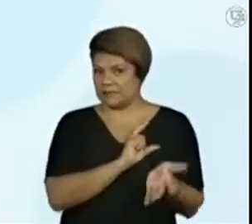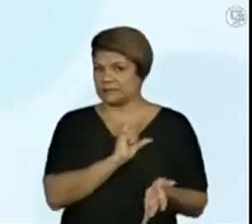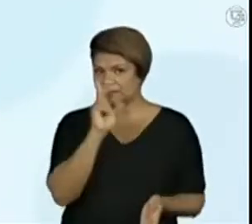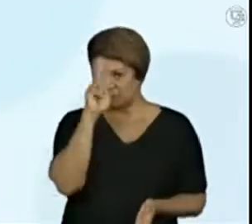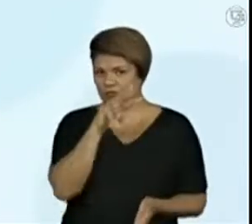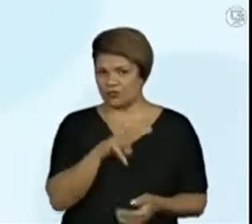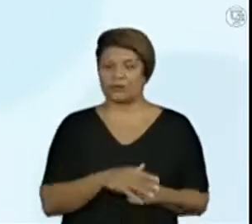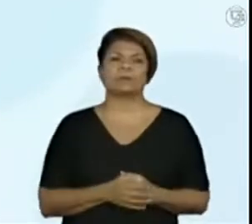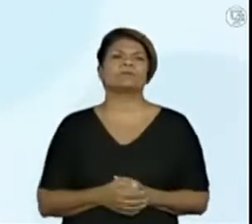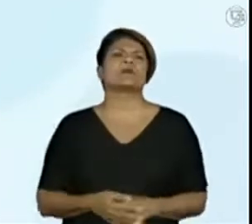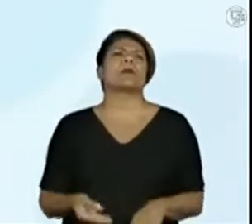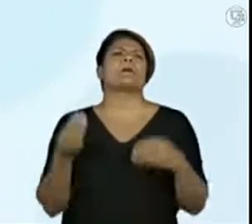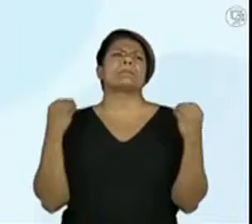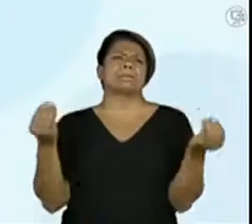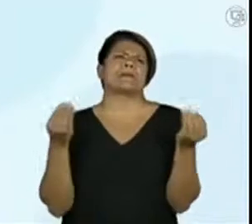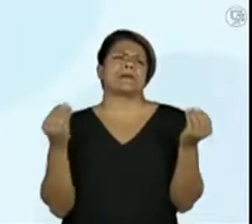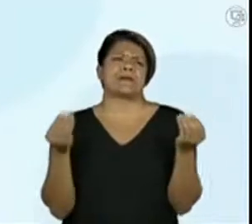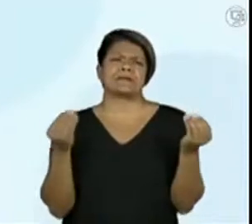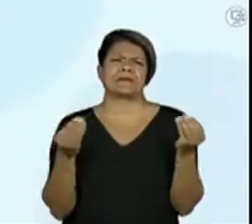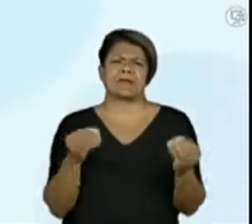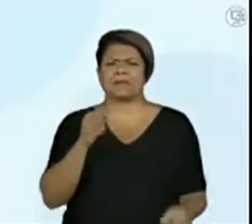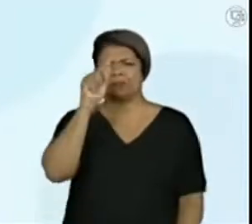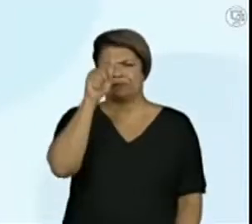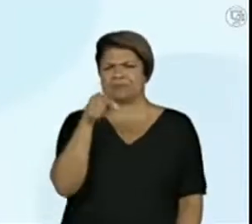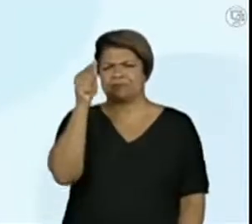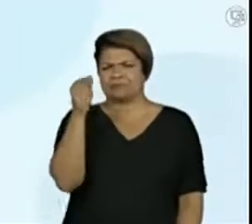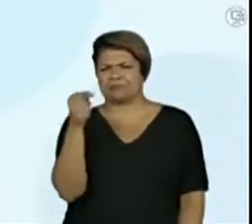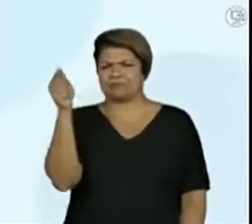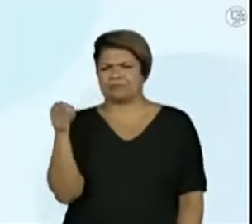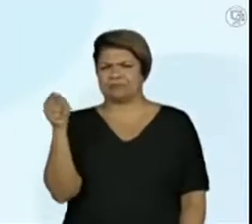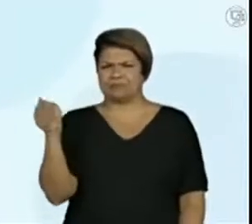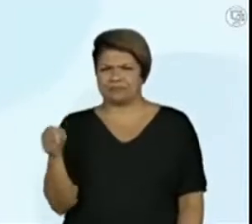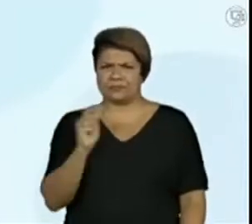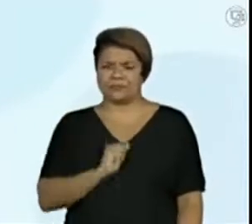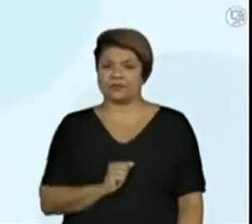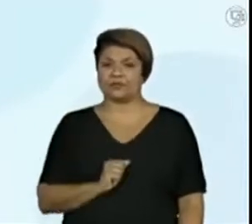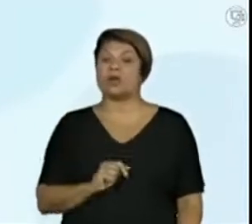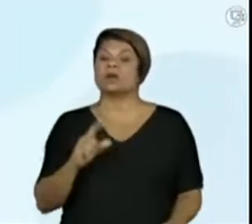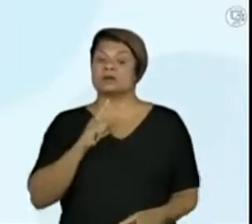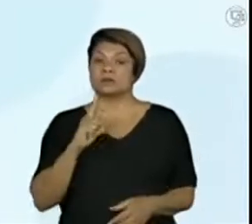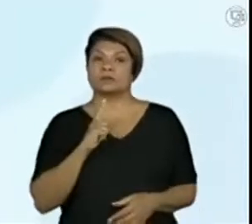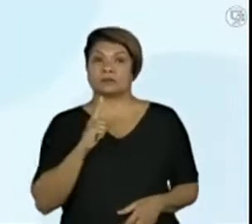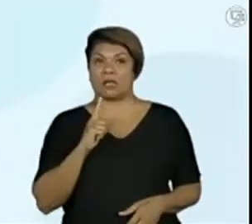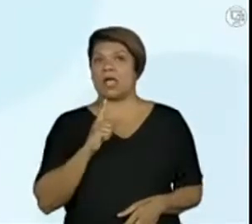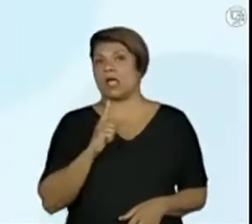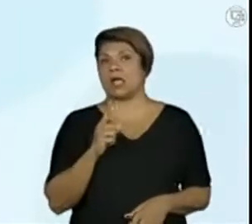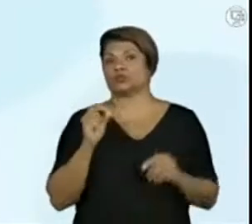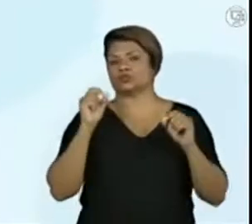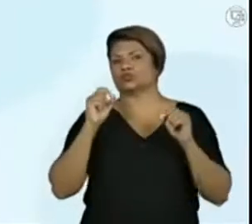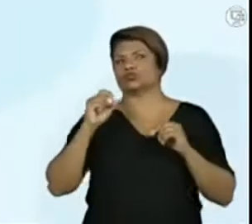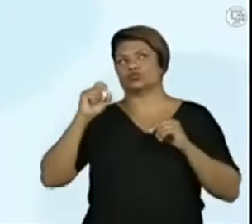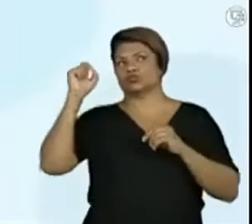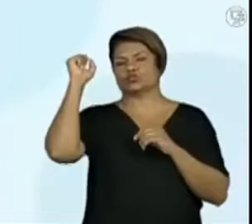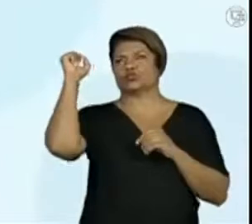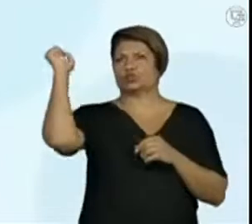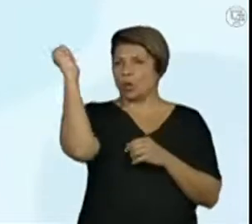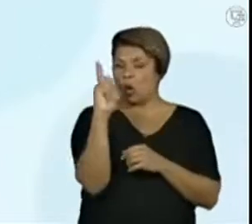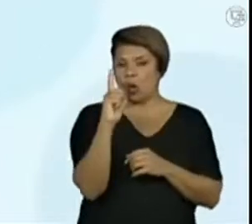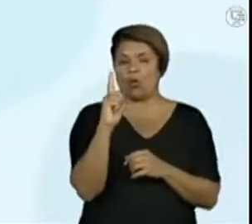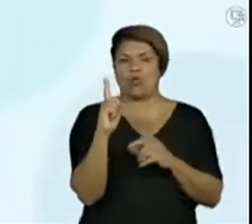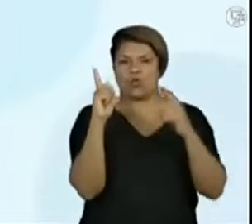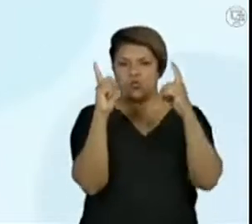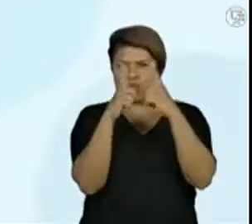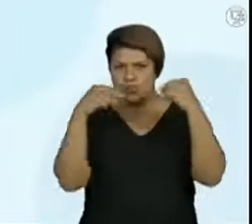que esses riscos? Com base em desenhos de astros celestes, como o Sol, a Lua e as